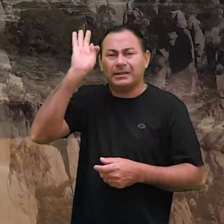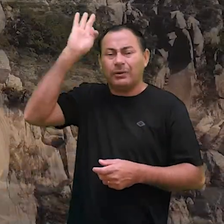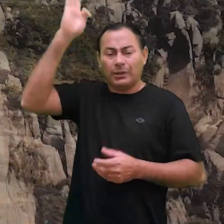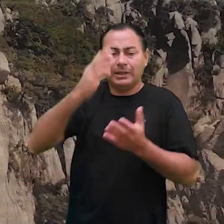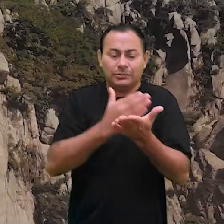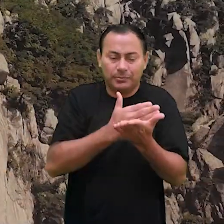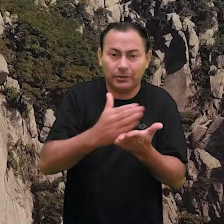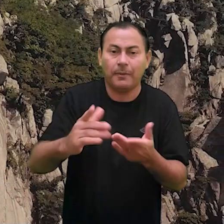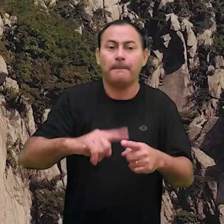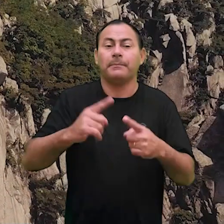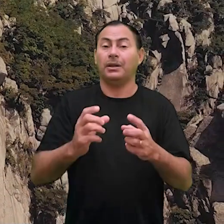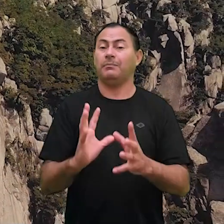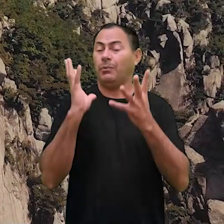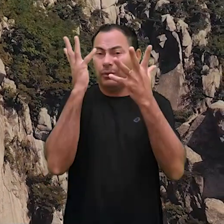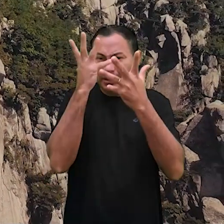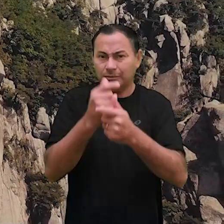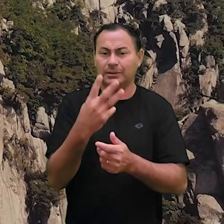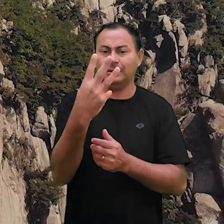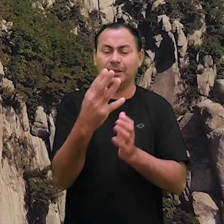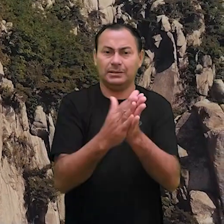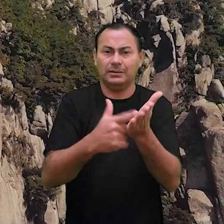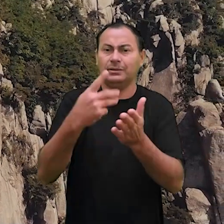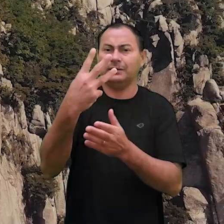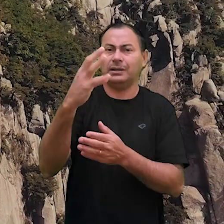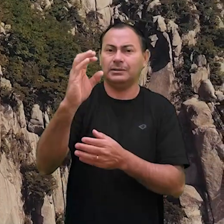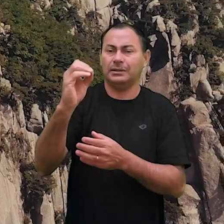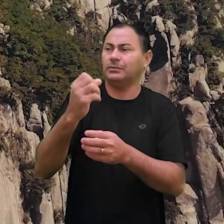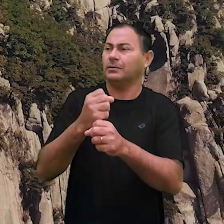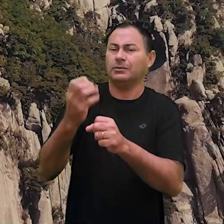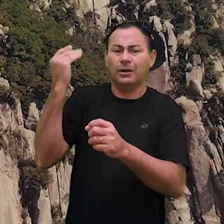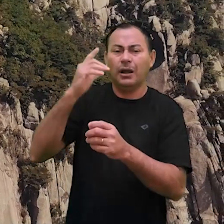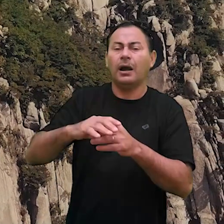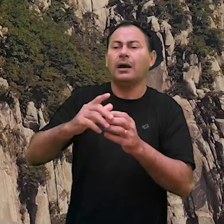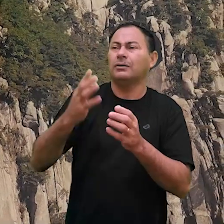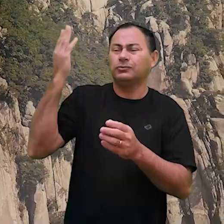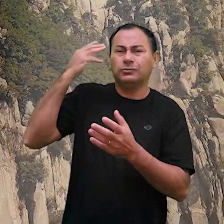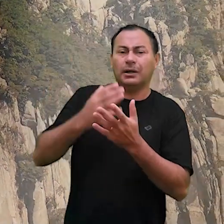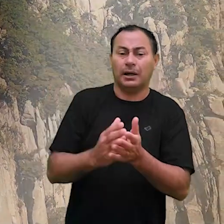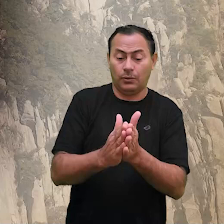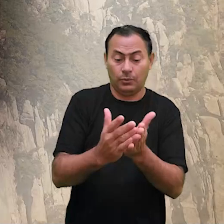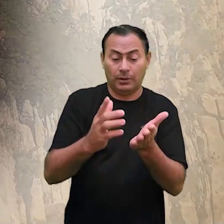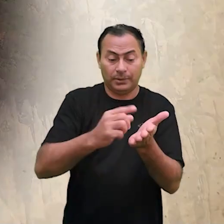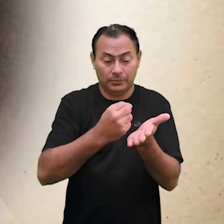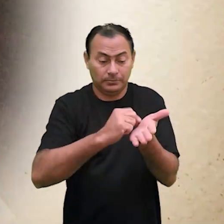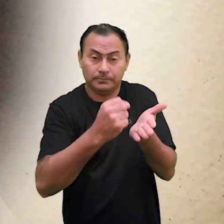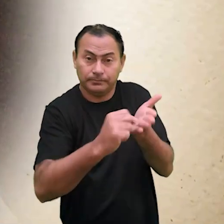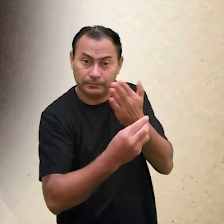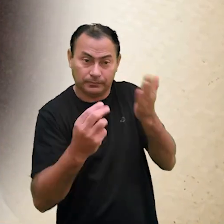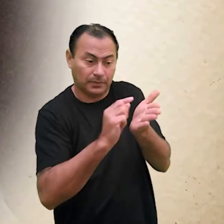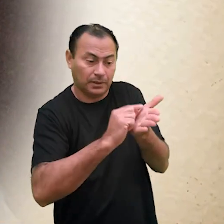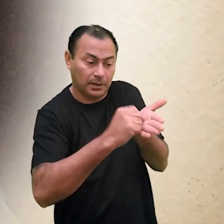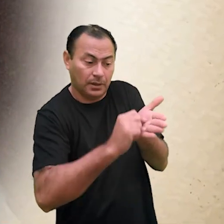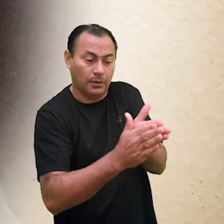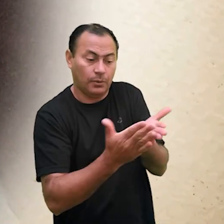as antigas teorias sobre as origens. Não é incrível que 3.300 anos antes de Darwin, o autor de Gênesis